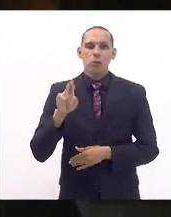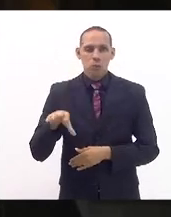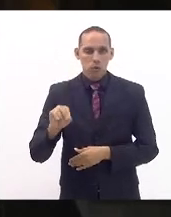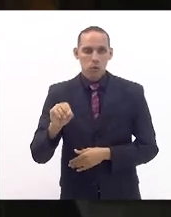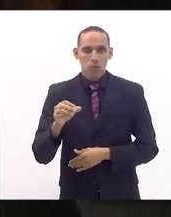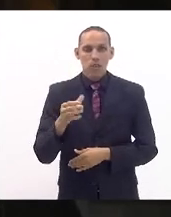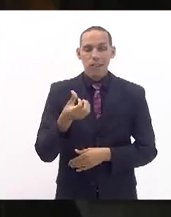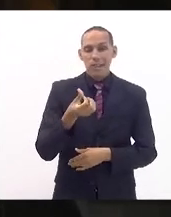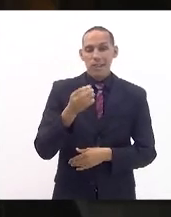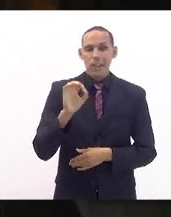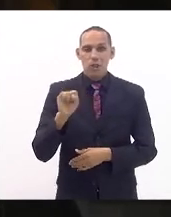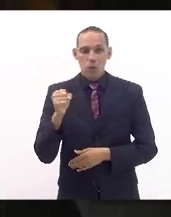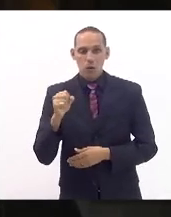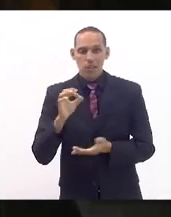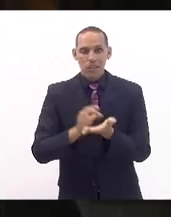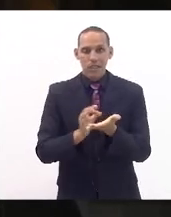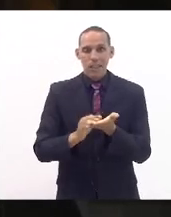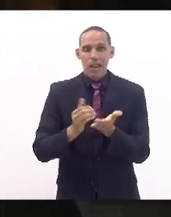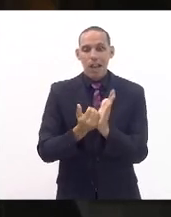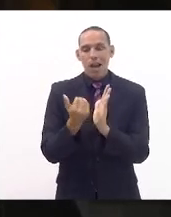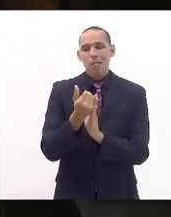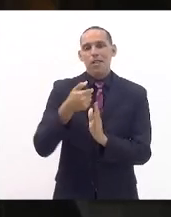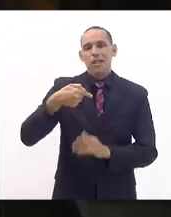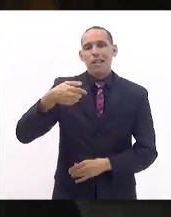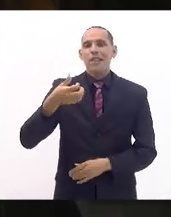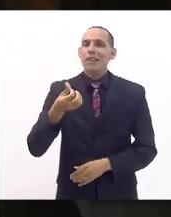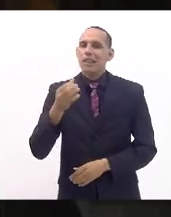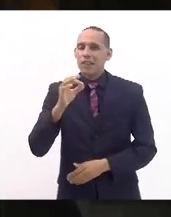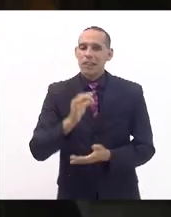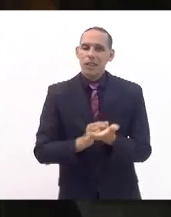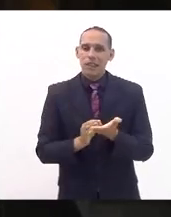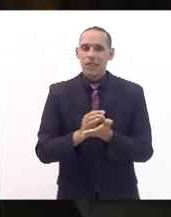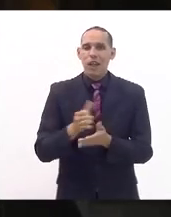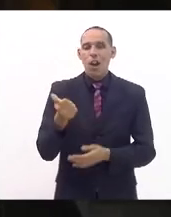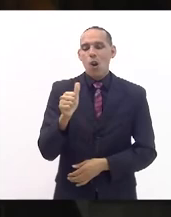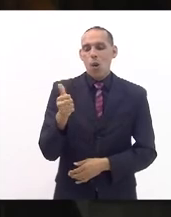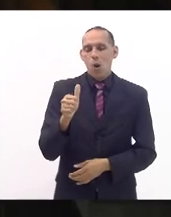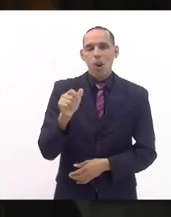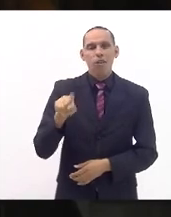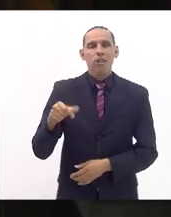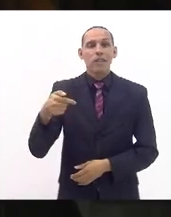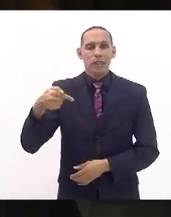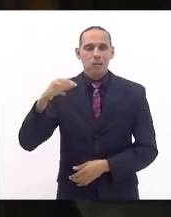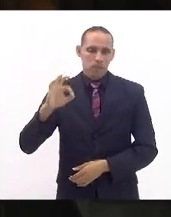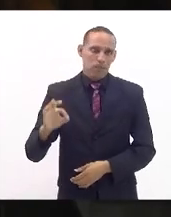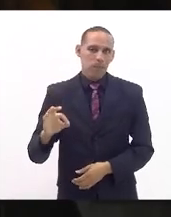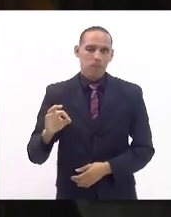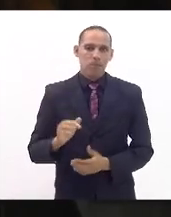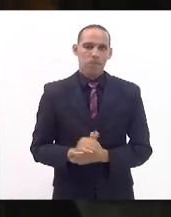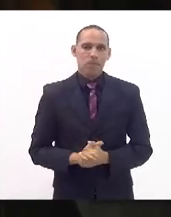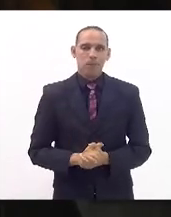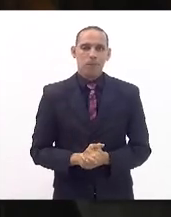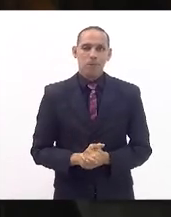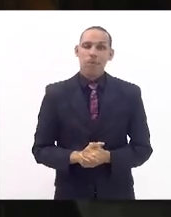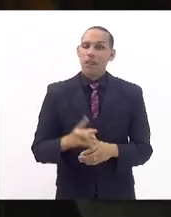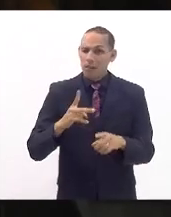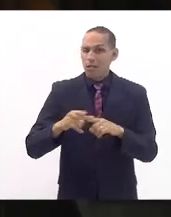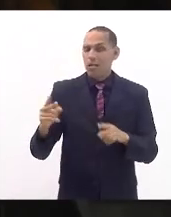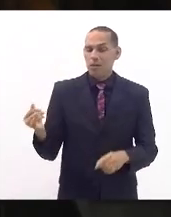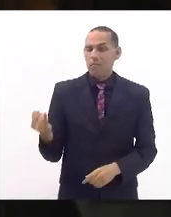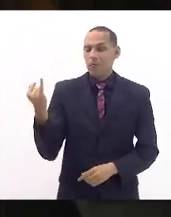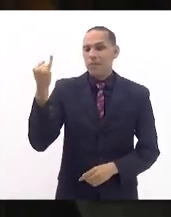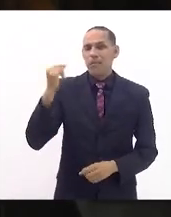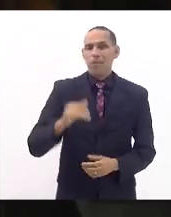68 centavos para 76, um reajuste de 11,7%. Uma vitória